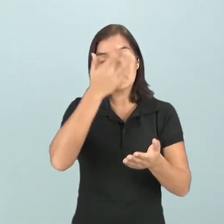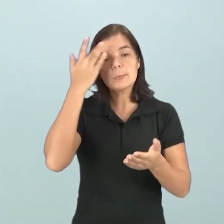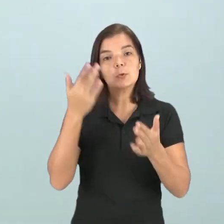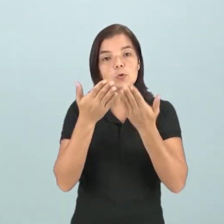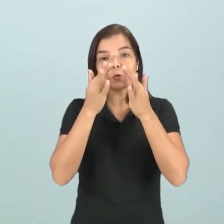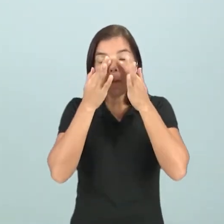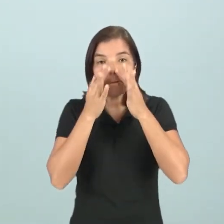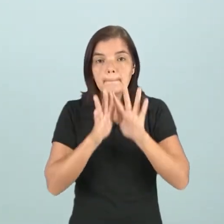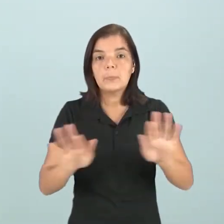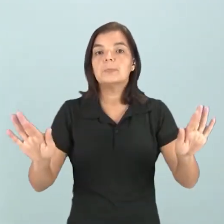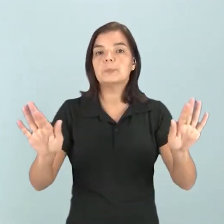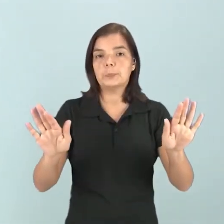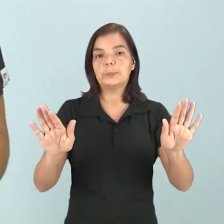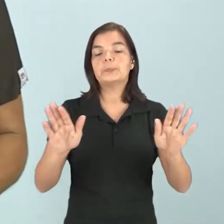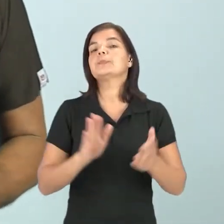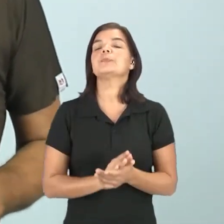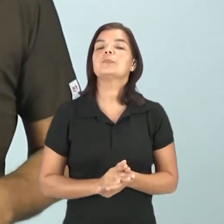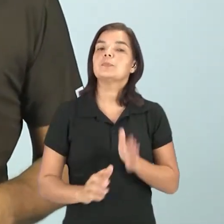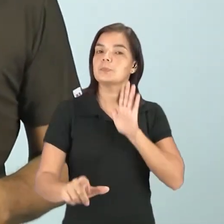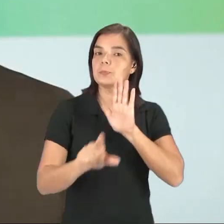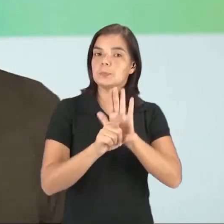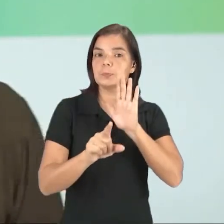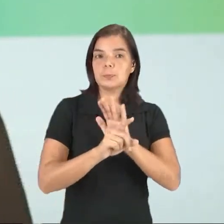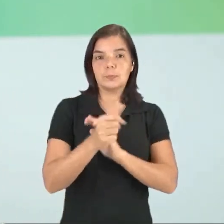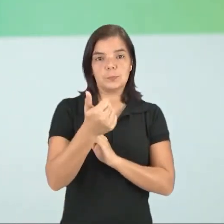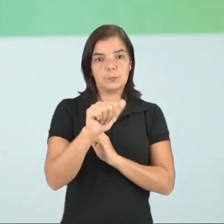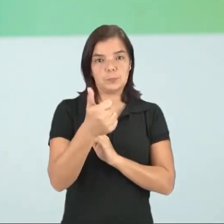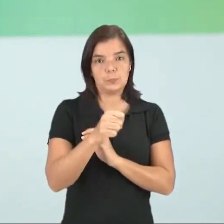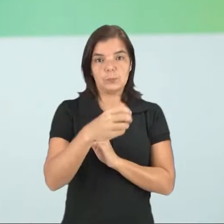né? Existe a lei